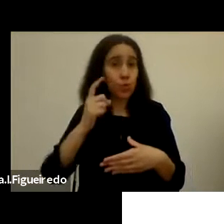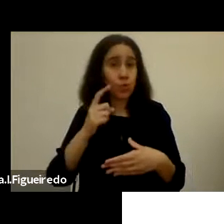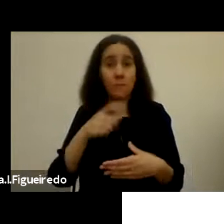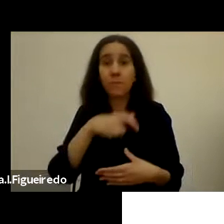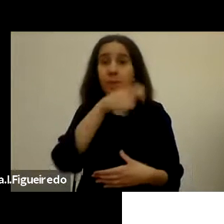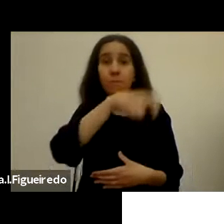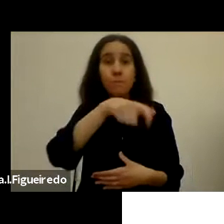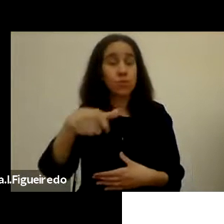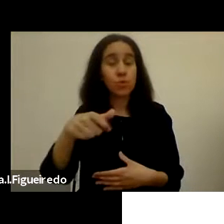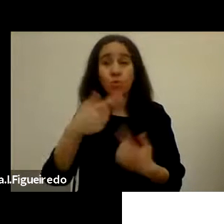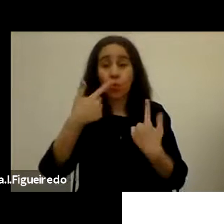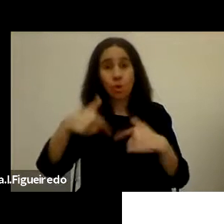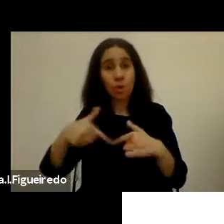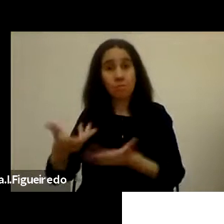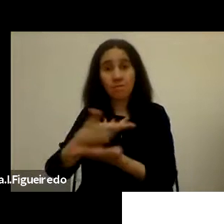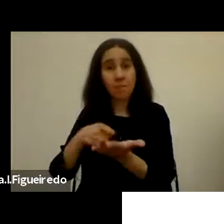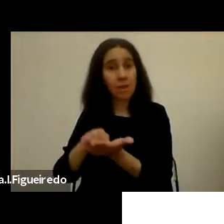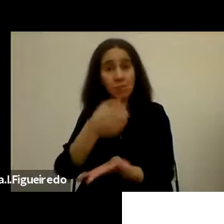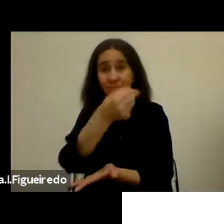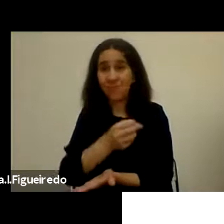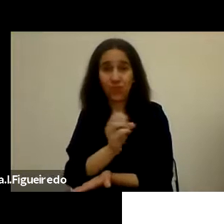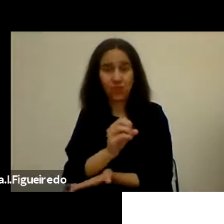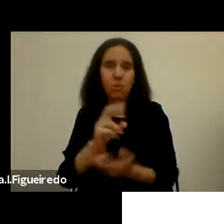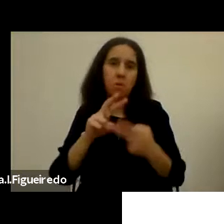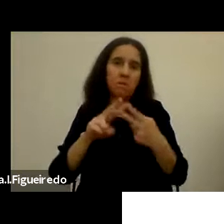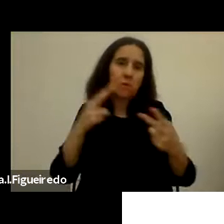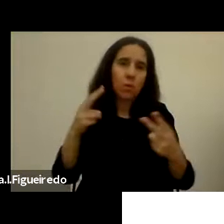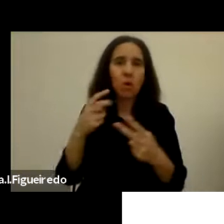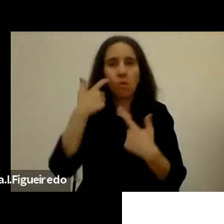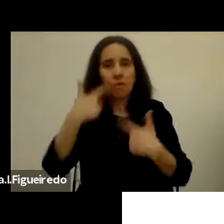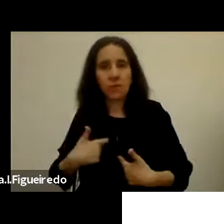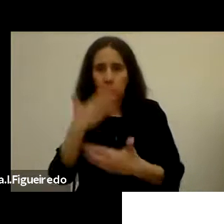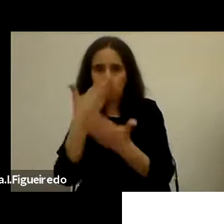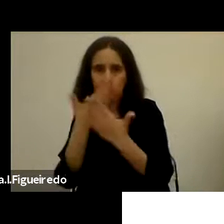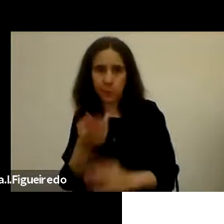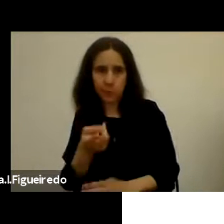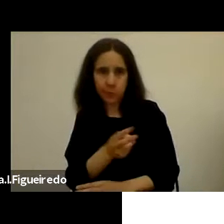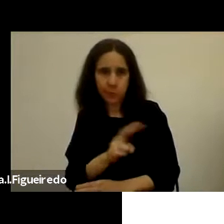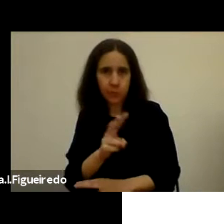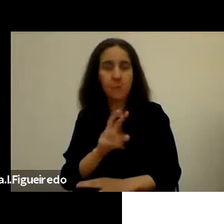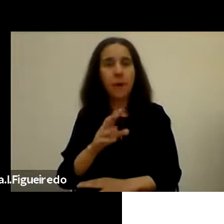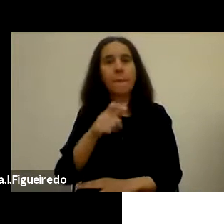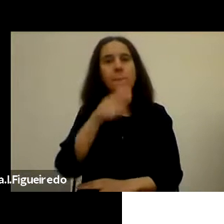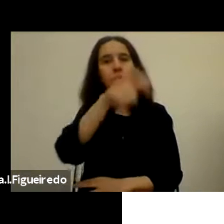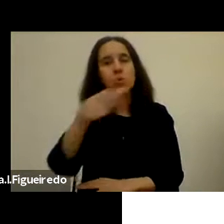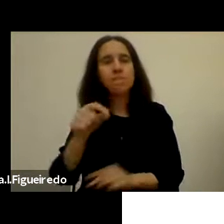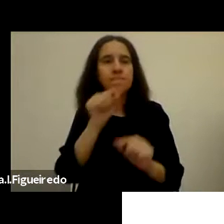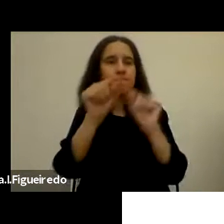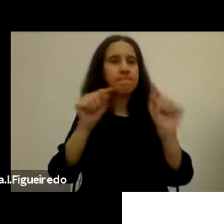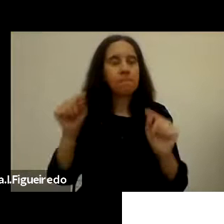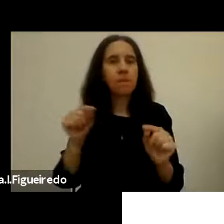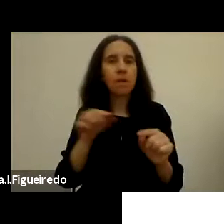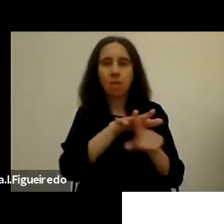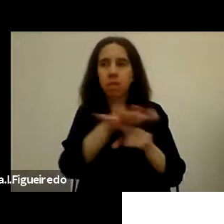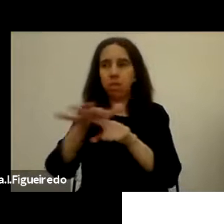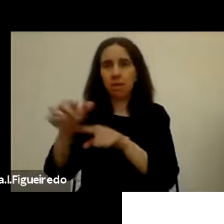que não estão nas reuniões que marcamos, sejam elas virtuais ou físicas, mas pessoas que, por uma ou outra razão, são impactadas